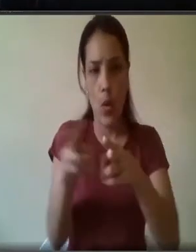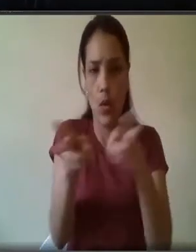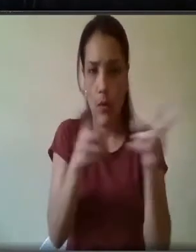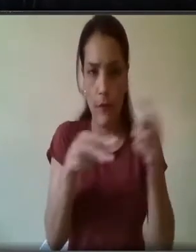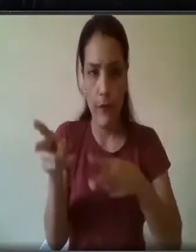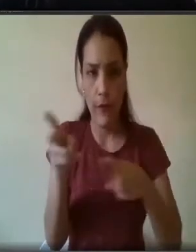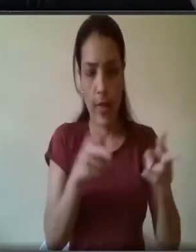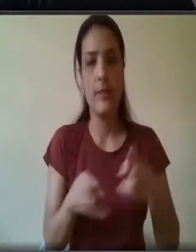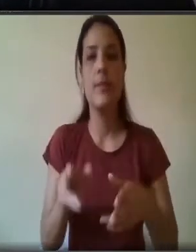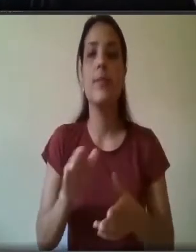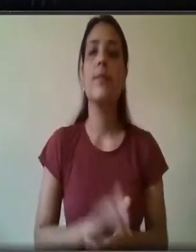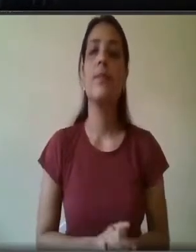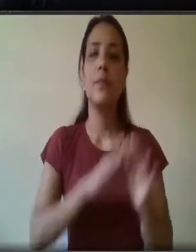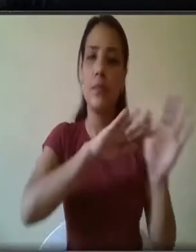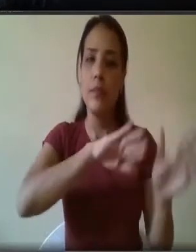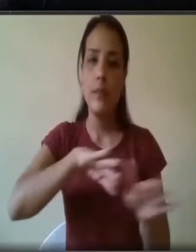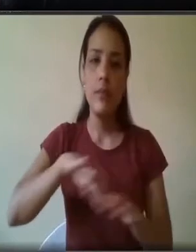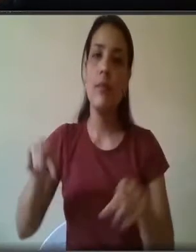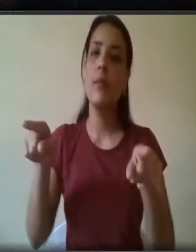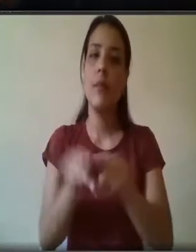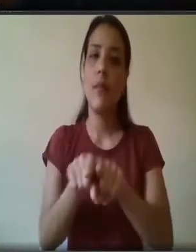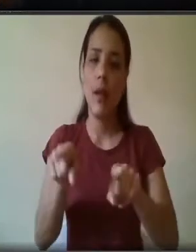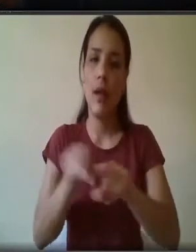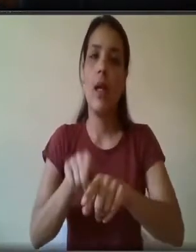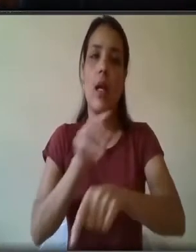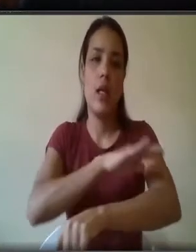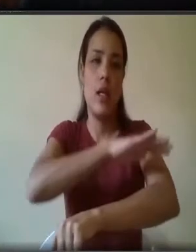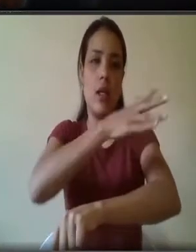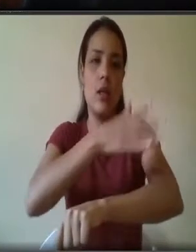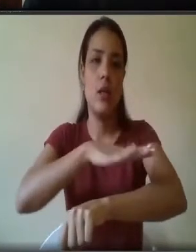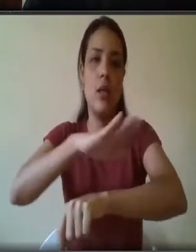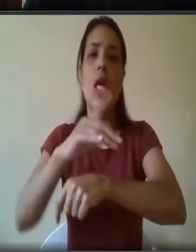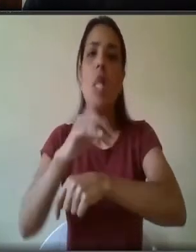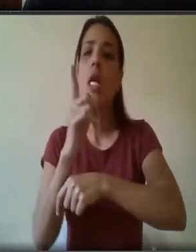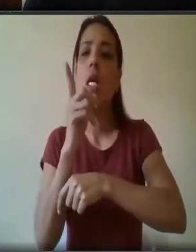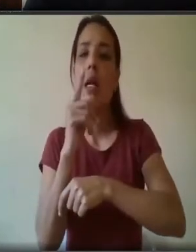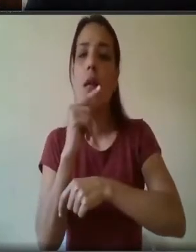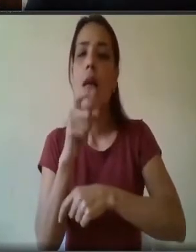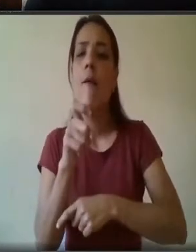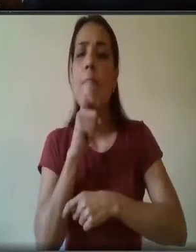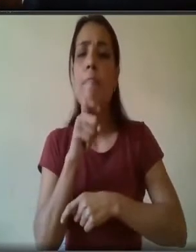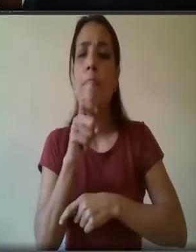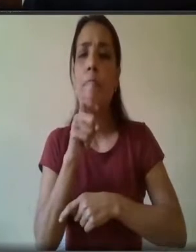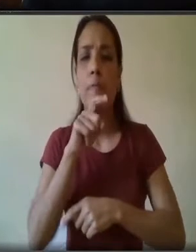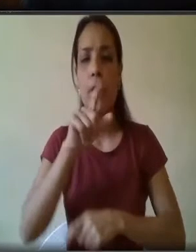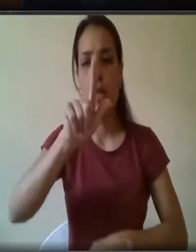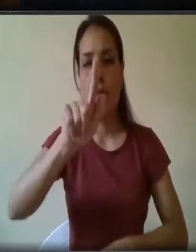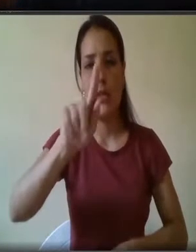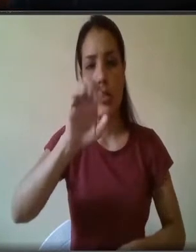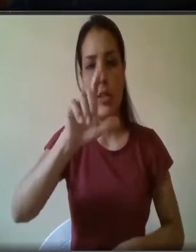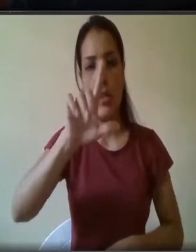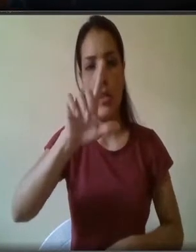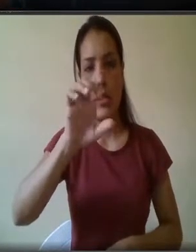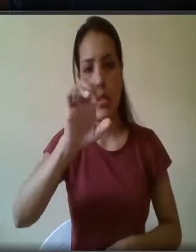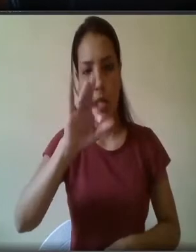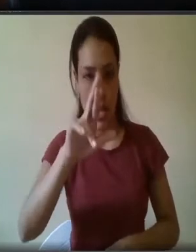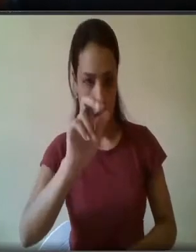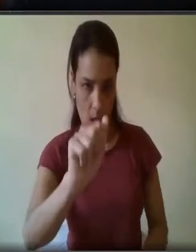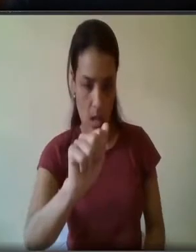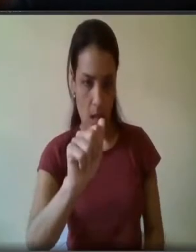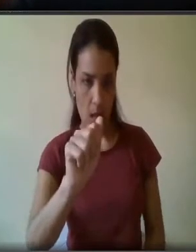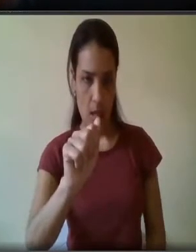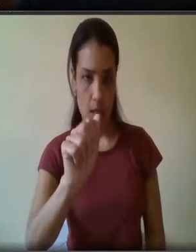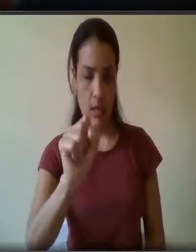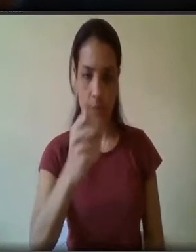se lá nos ventos era erosão eólica, aqui é a erosão glacial. Eu coloquei isso porque, às vezes, tem a